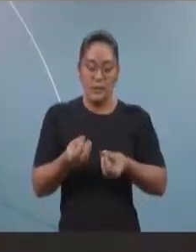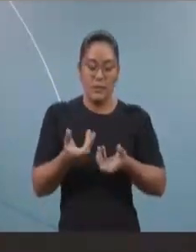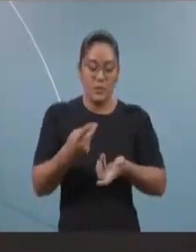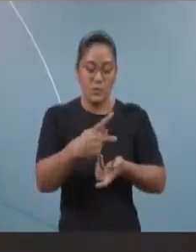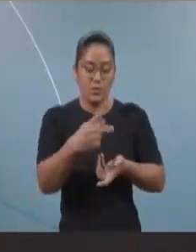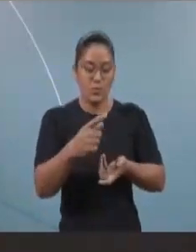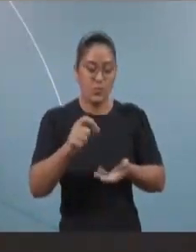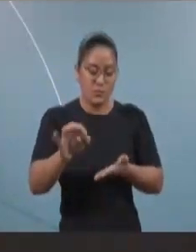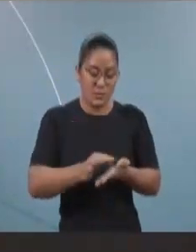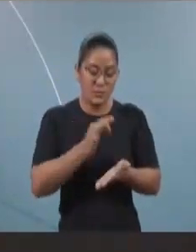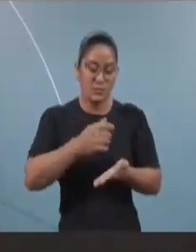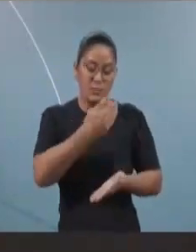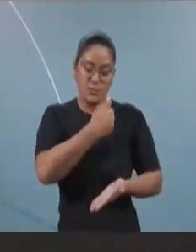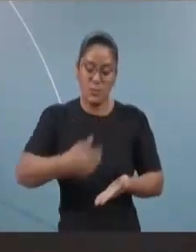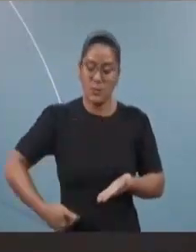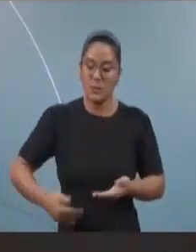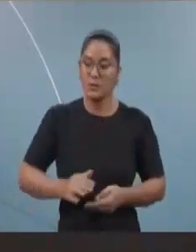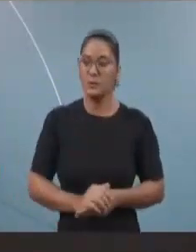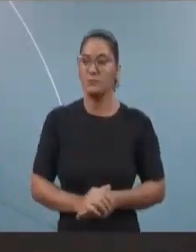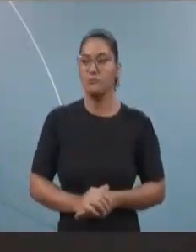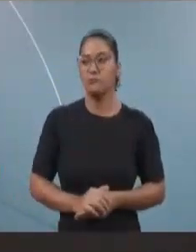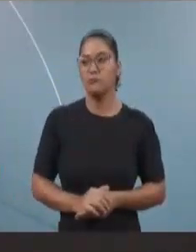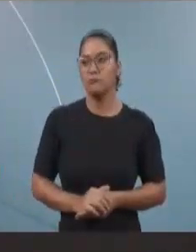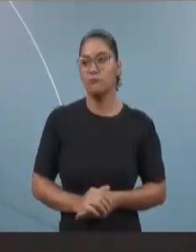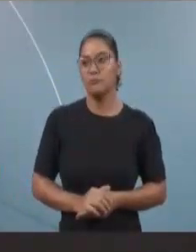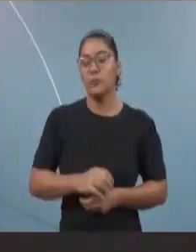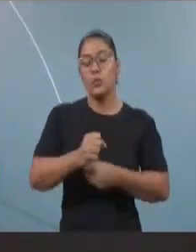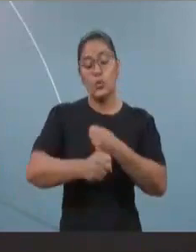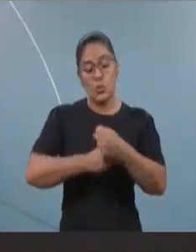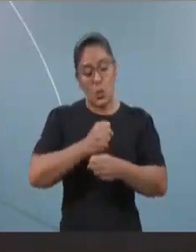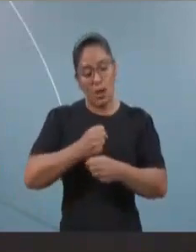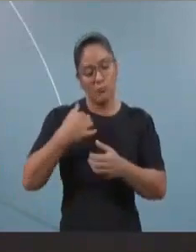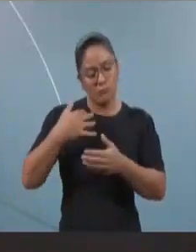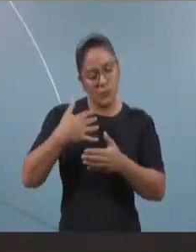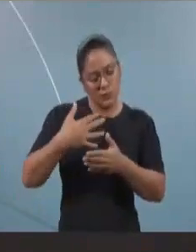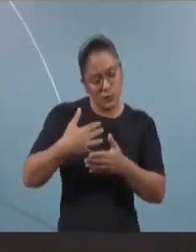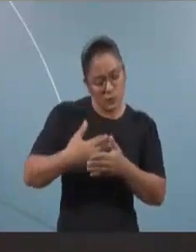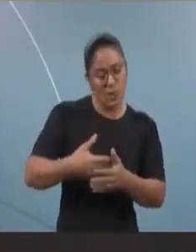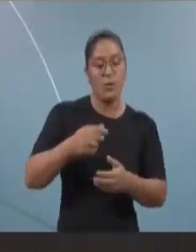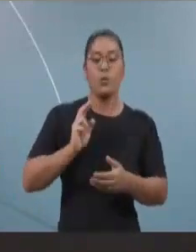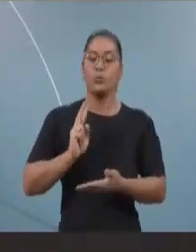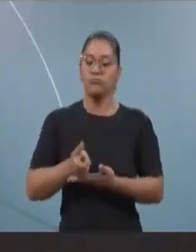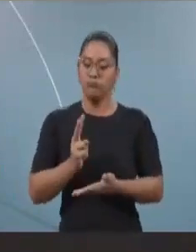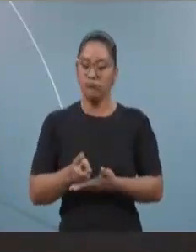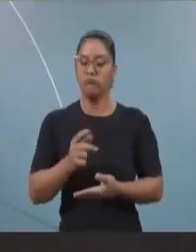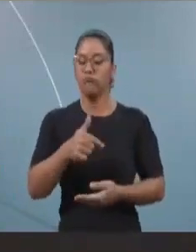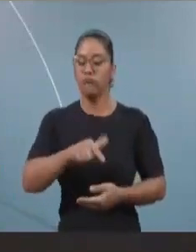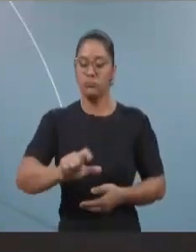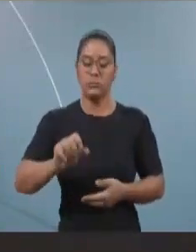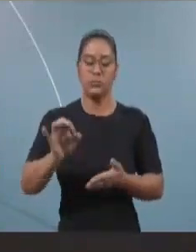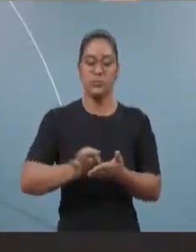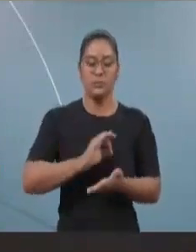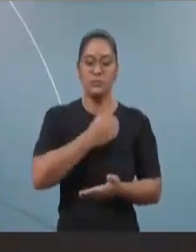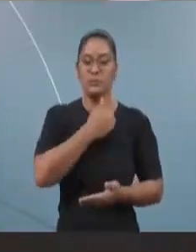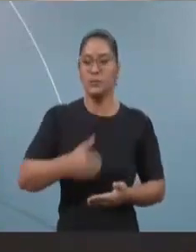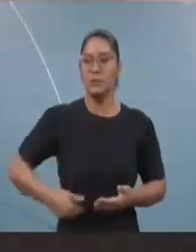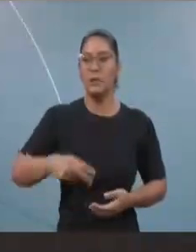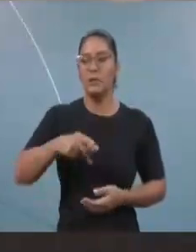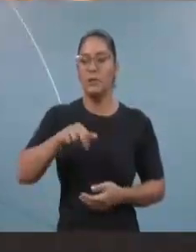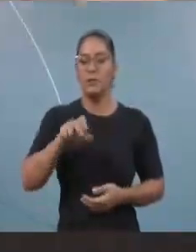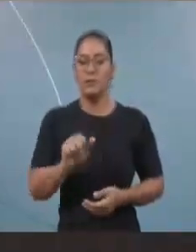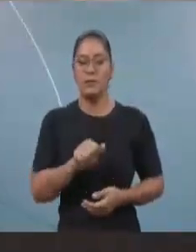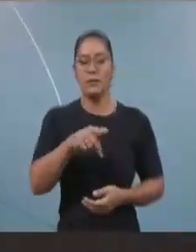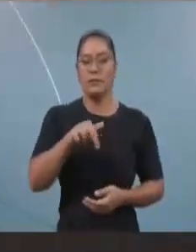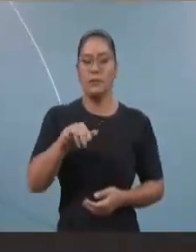suas escrituras públicas e no decorrer do ano nós vamos dar continuidade às outras escrituras públicas do Conjunto Nova Natal